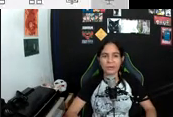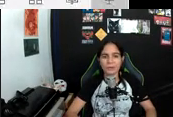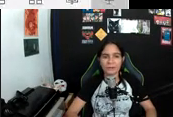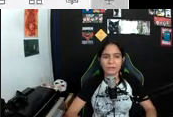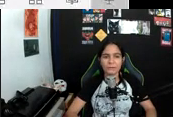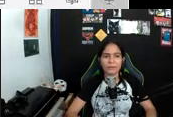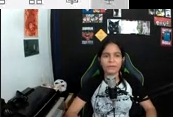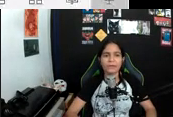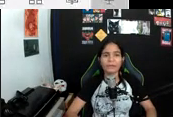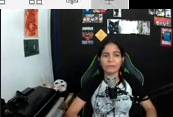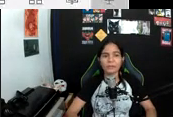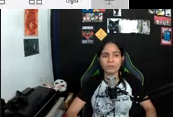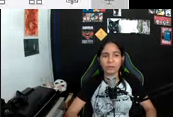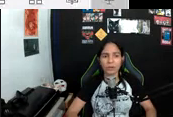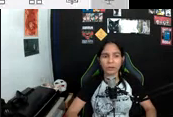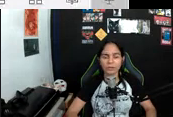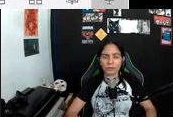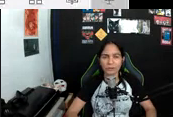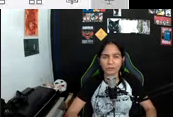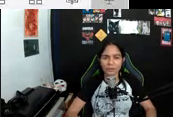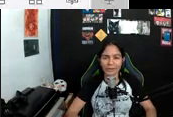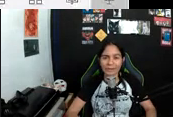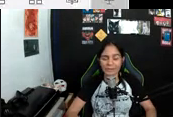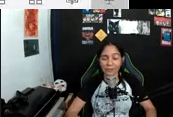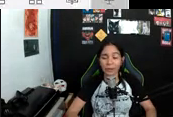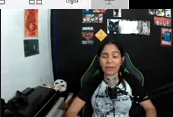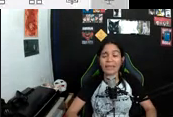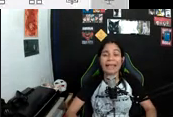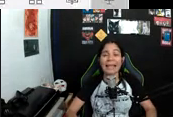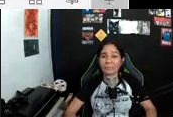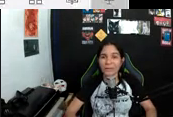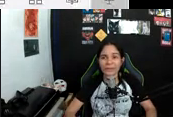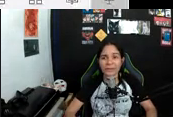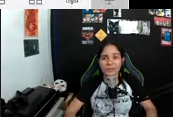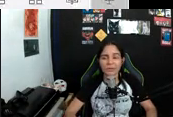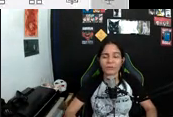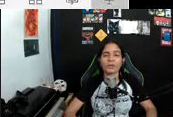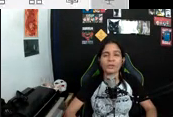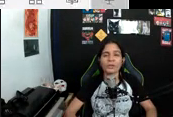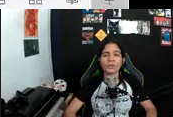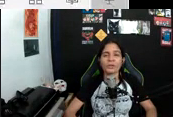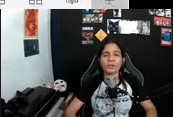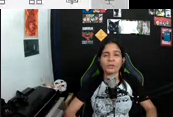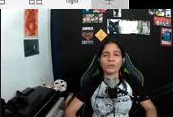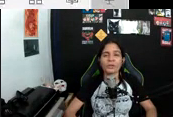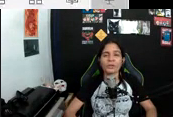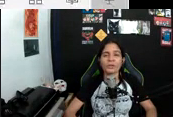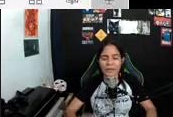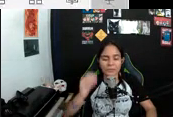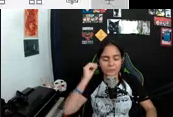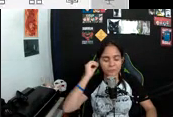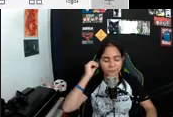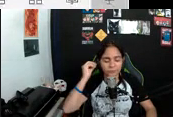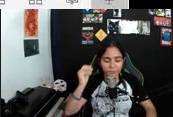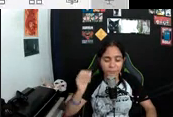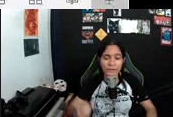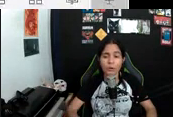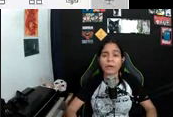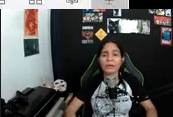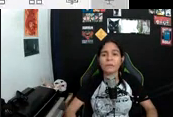por crachá visível, que deverá ser mantido em local de fácil visualização. É imprescindível que todos estejam